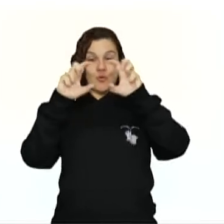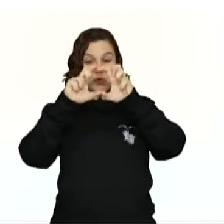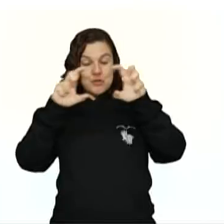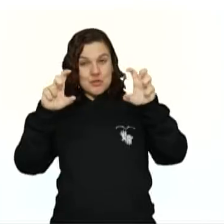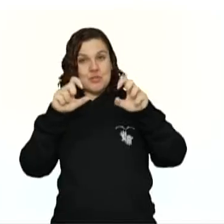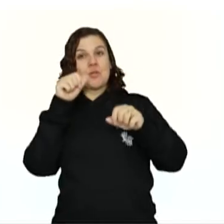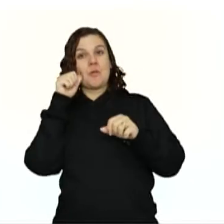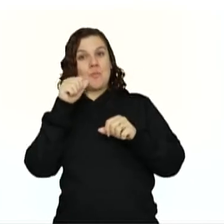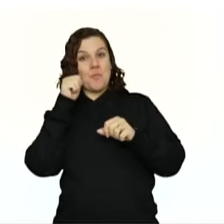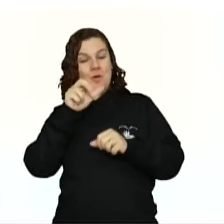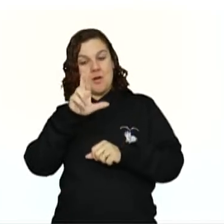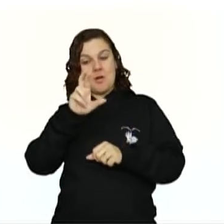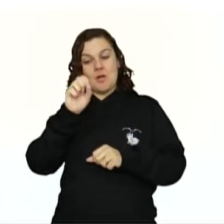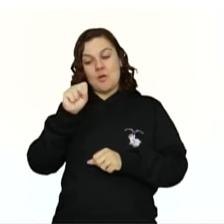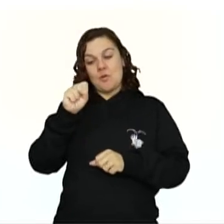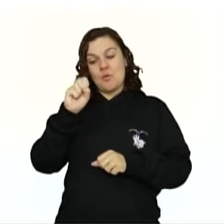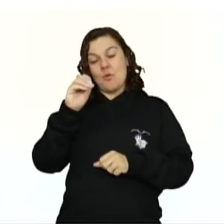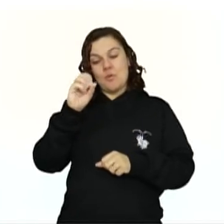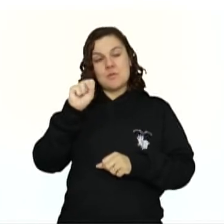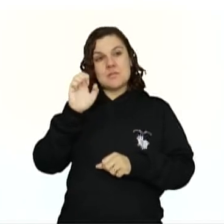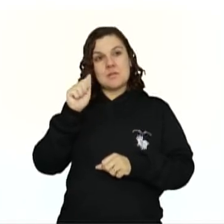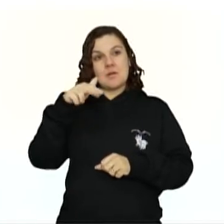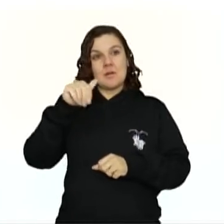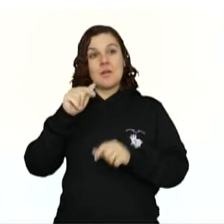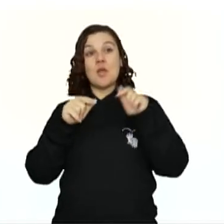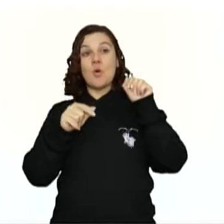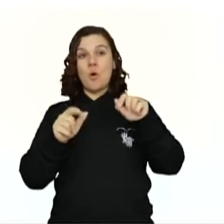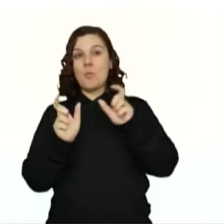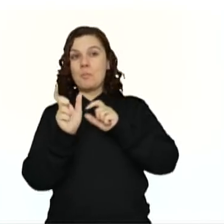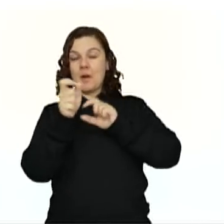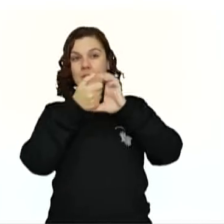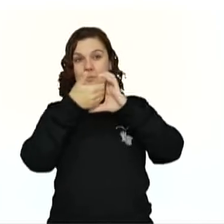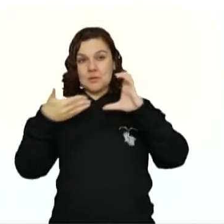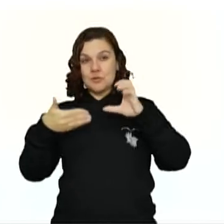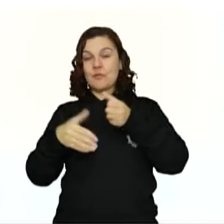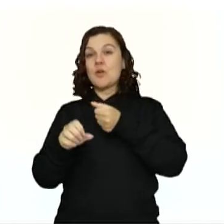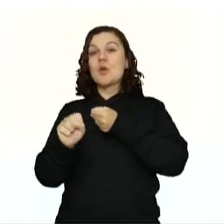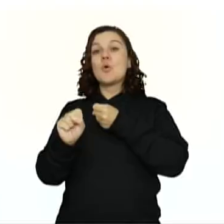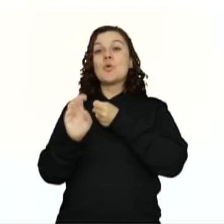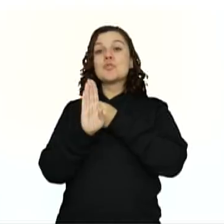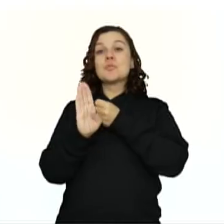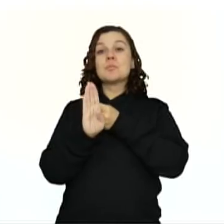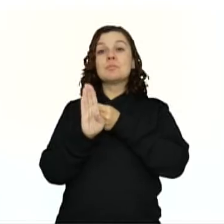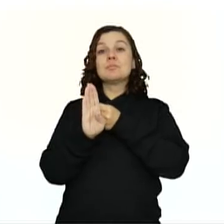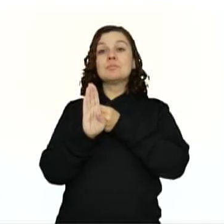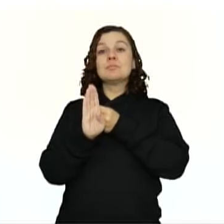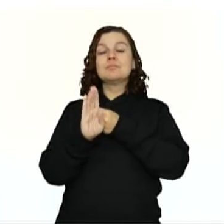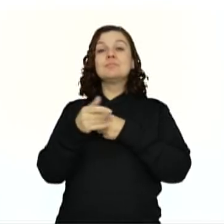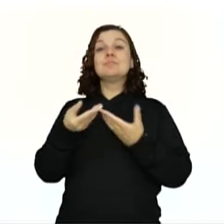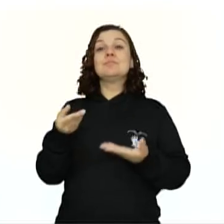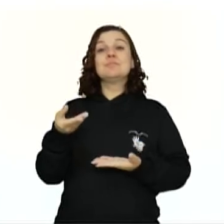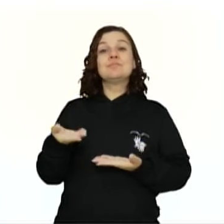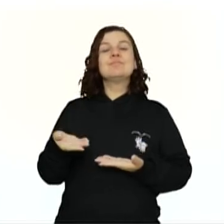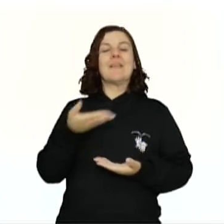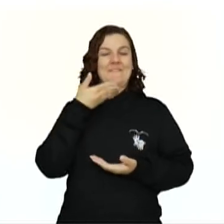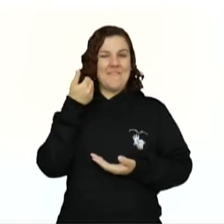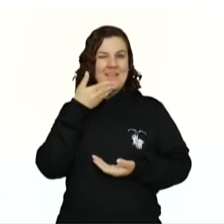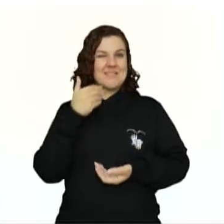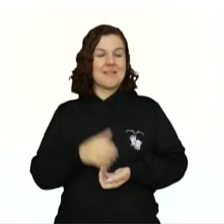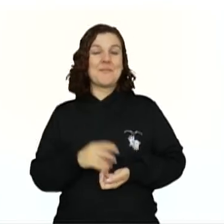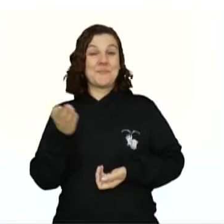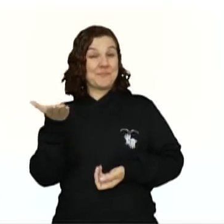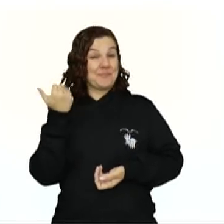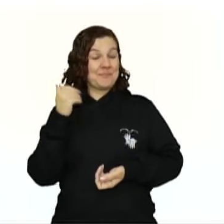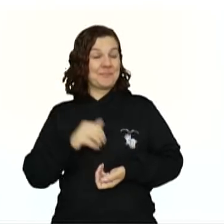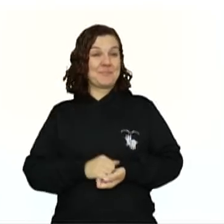de Rosiana Murray. Que palavra caracteriza o substantivo veludo? Facinho, né?